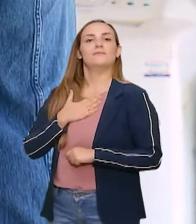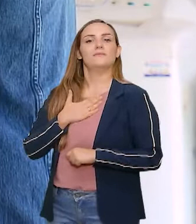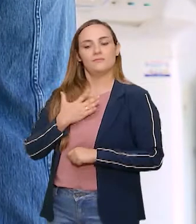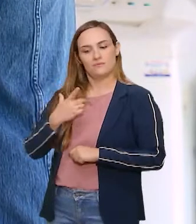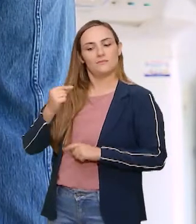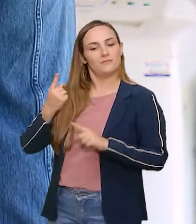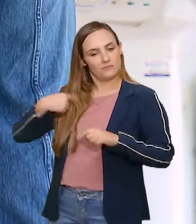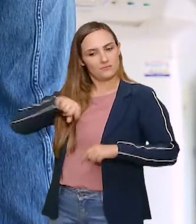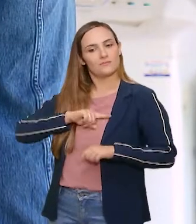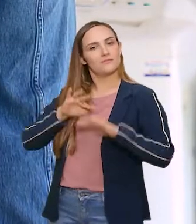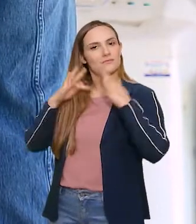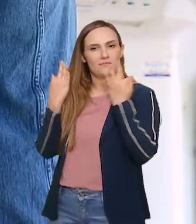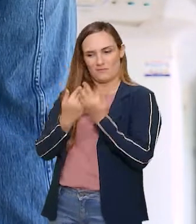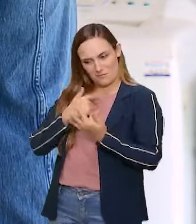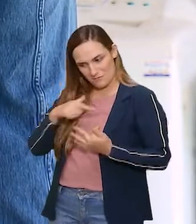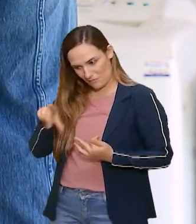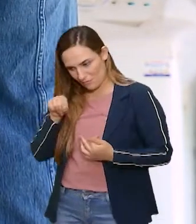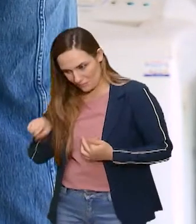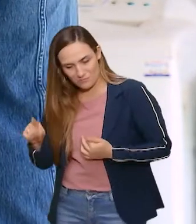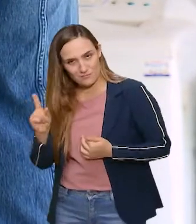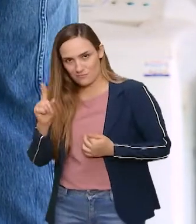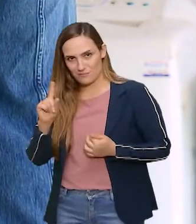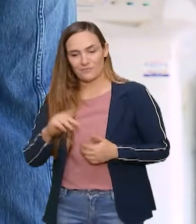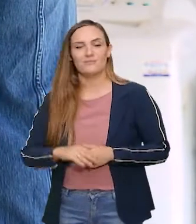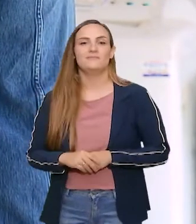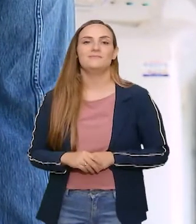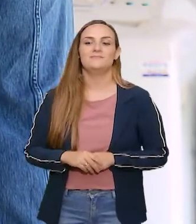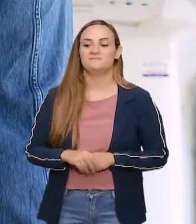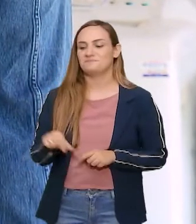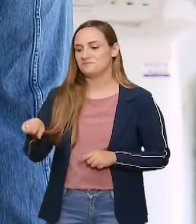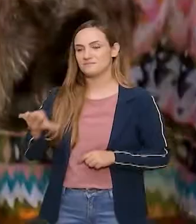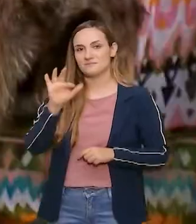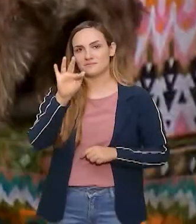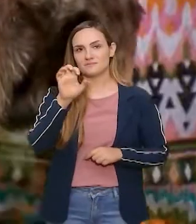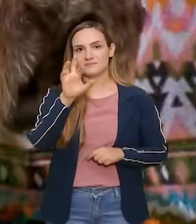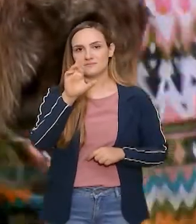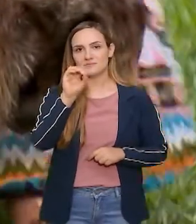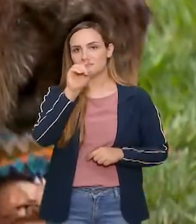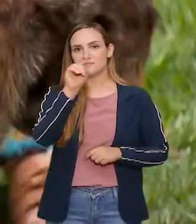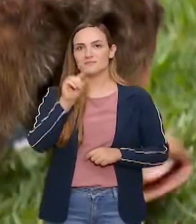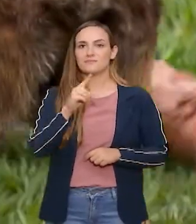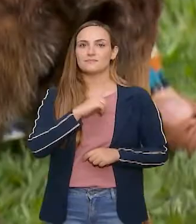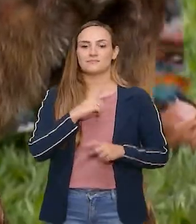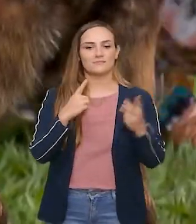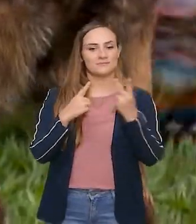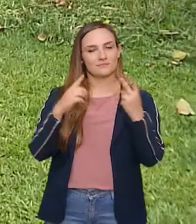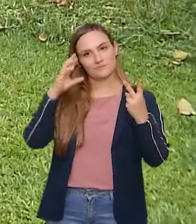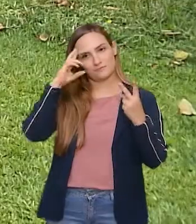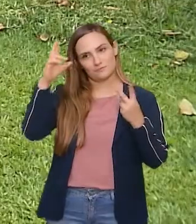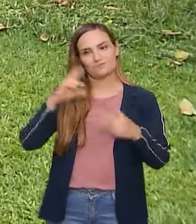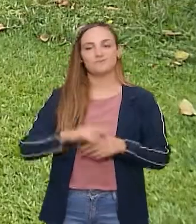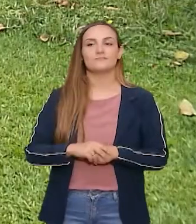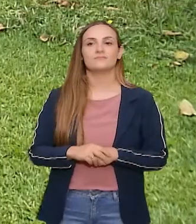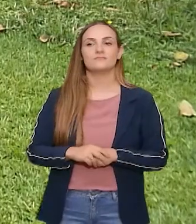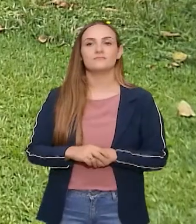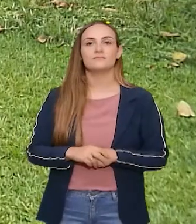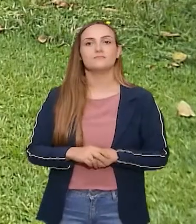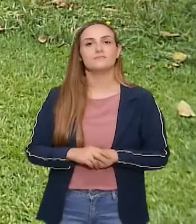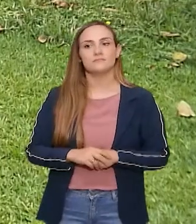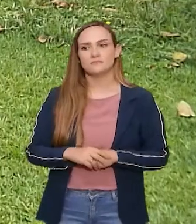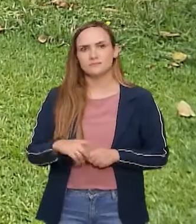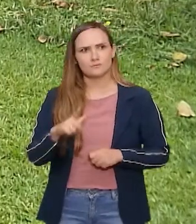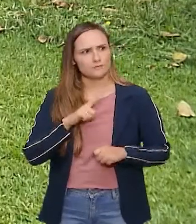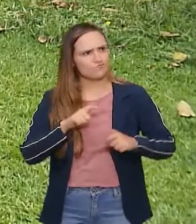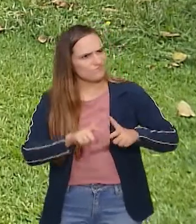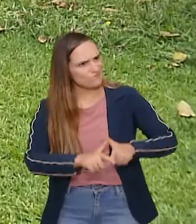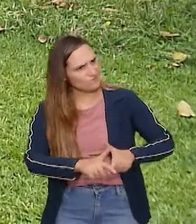foi nós que escolhemos Feroz que nos escolheu, sabe? Feroz é privilegiado, tem 2 donas que